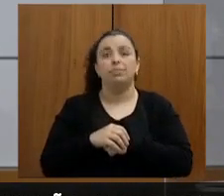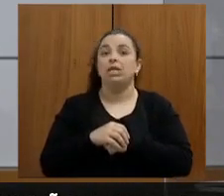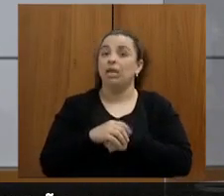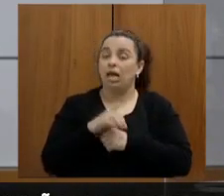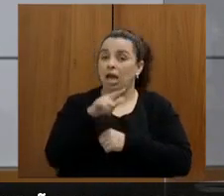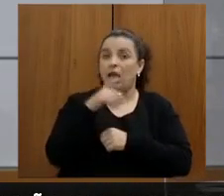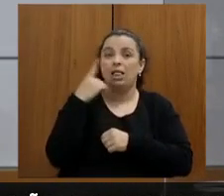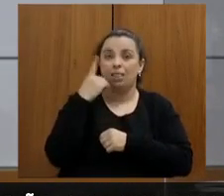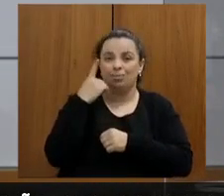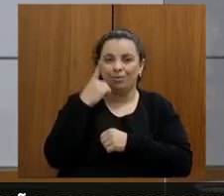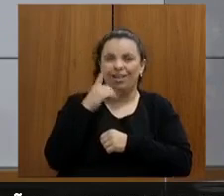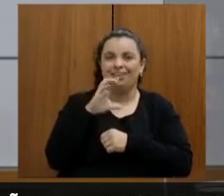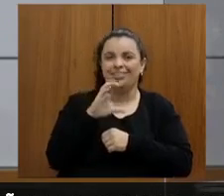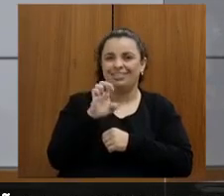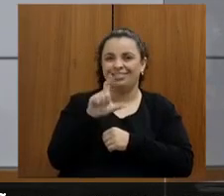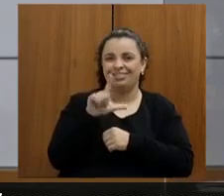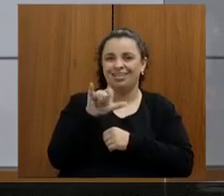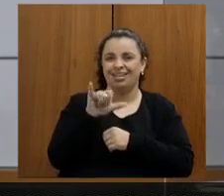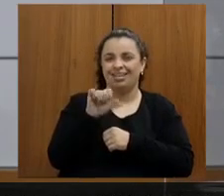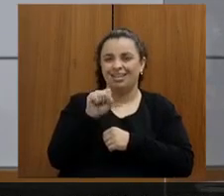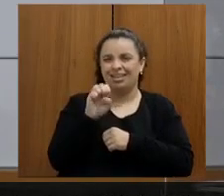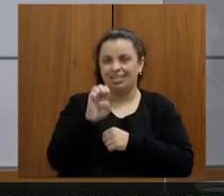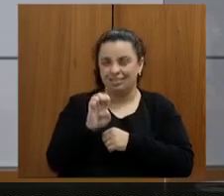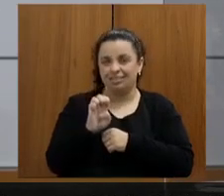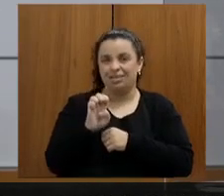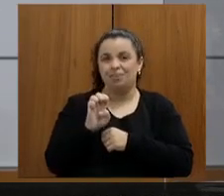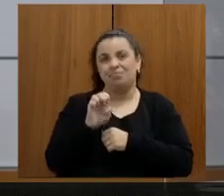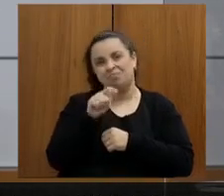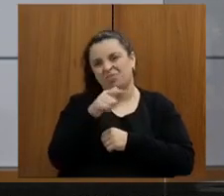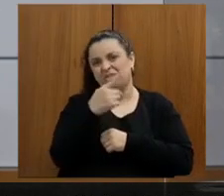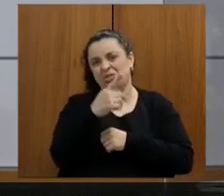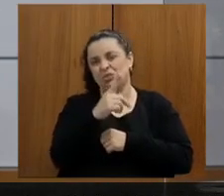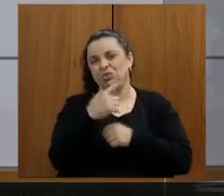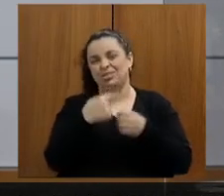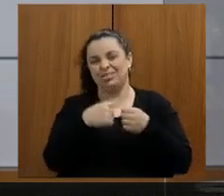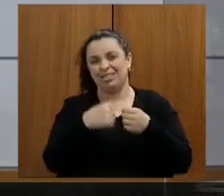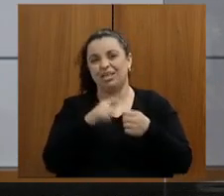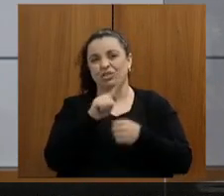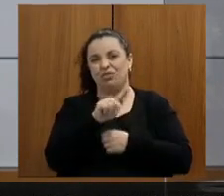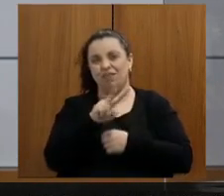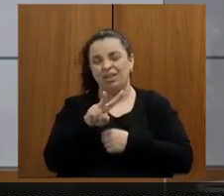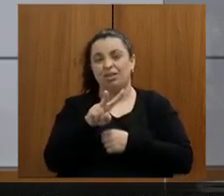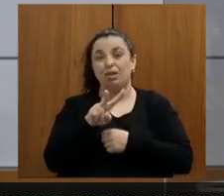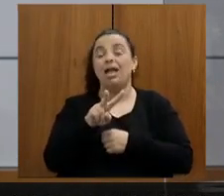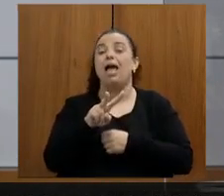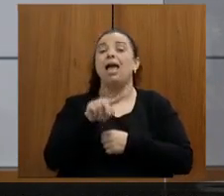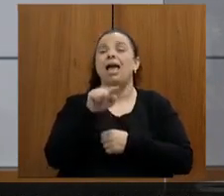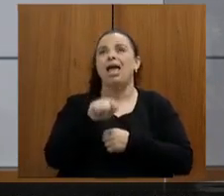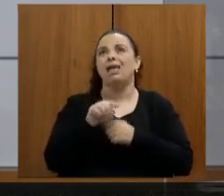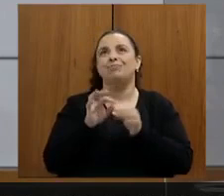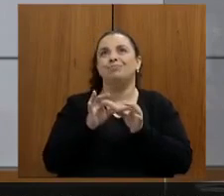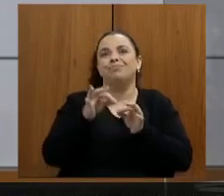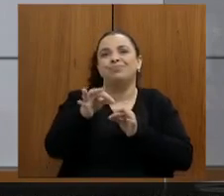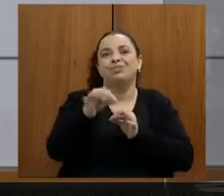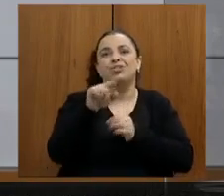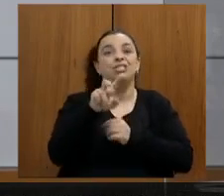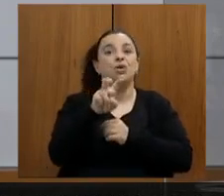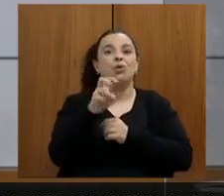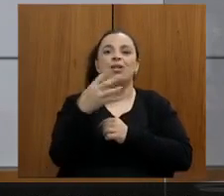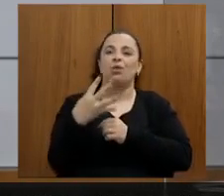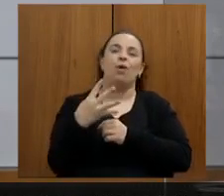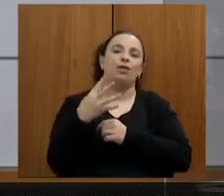celise laviola é atravessada 54 km de travessia do município de Governador